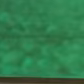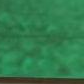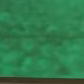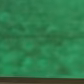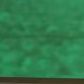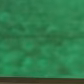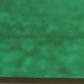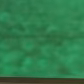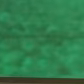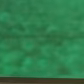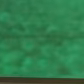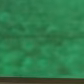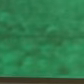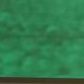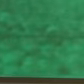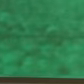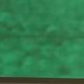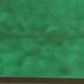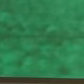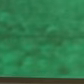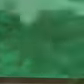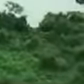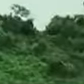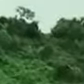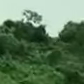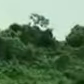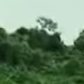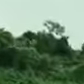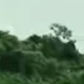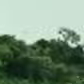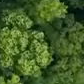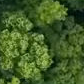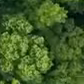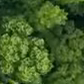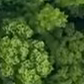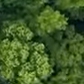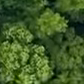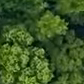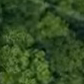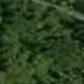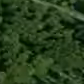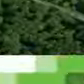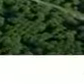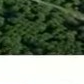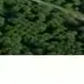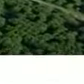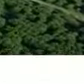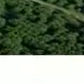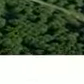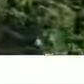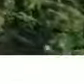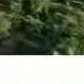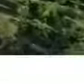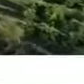propostas para a criação de modelos de negócio insustentáveis o olhar do brasileiro sobre a Amazônia e como as pessoas